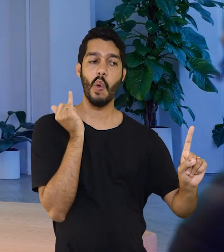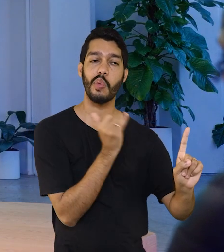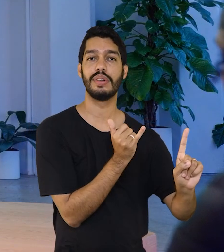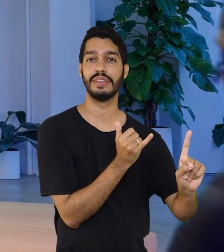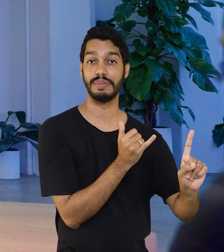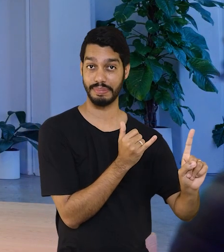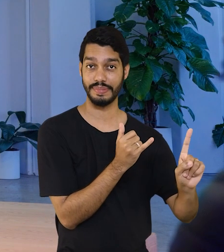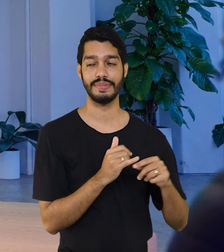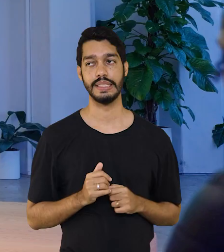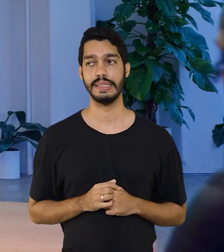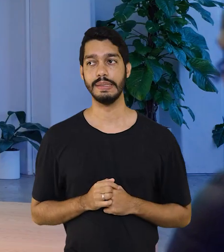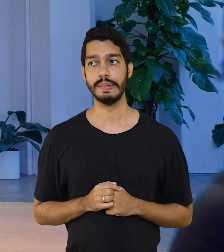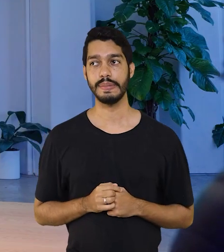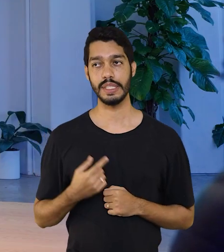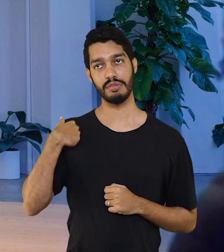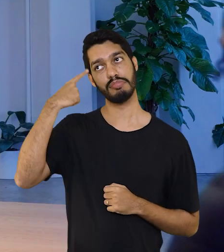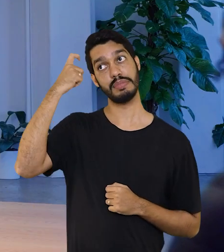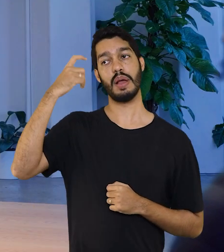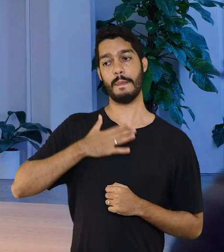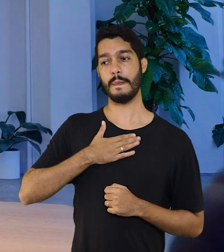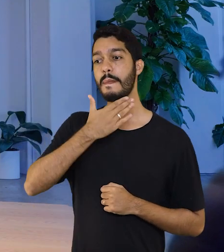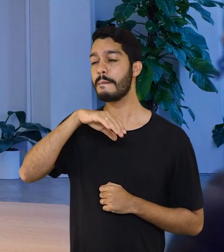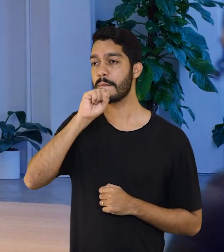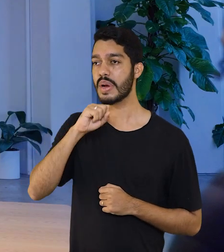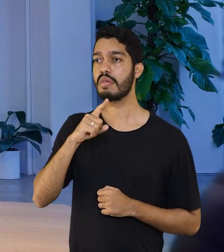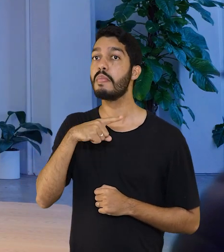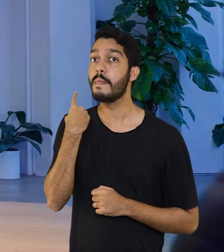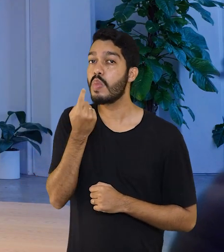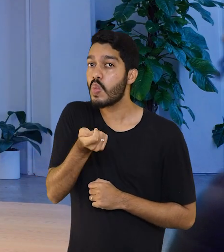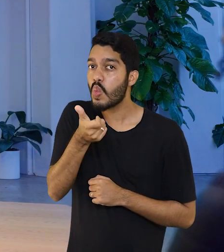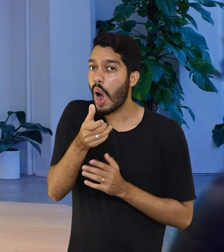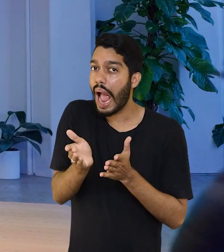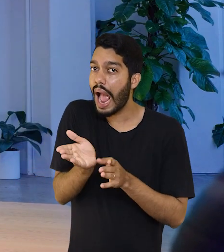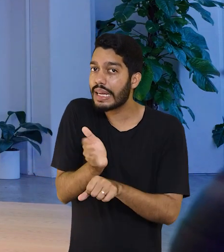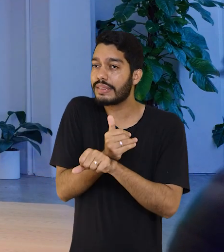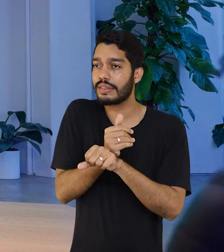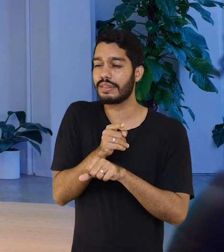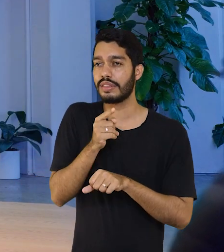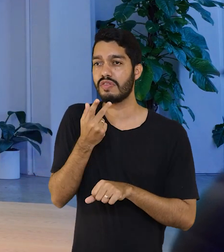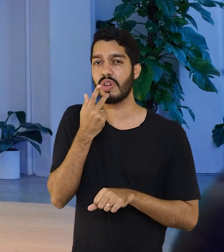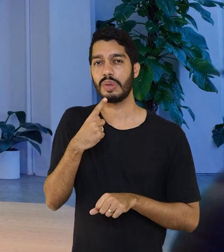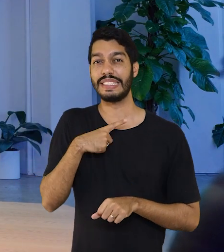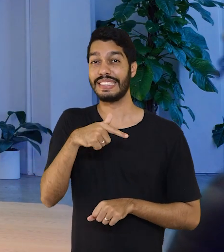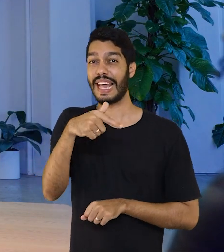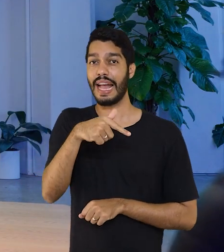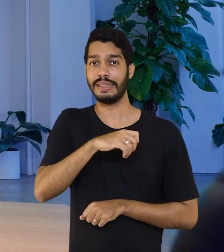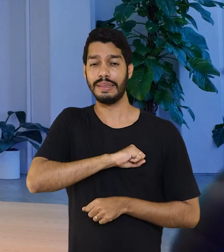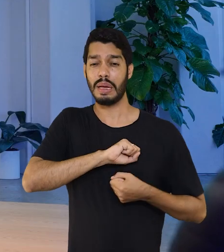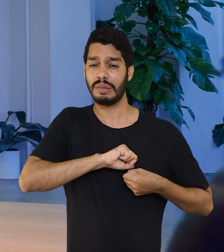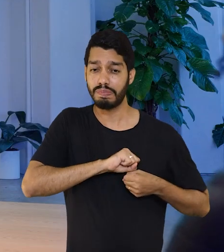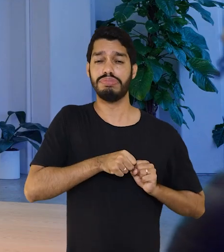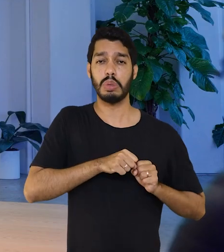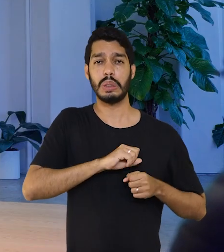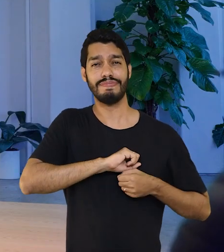Eu vou dizer o que meu pai me disse que tem sido um norte na minha vida. Assim. Meu pai, antes de falecer, ele teve 7